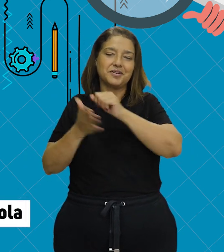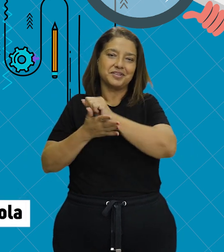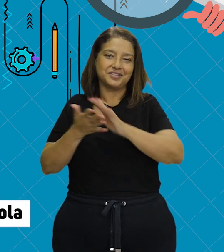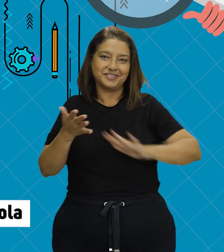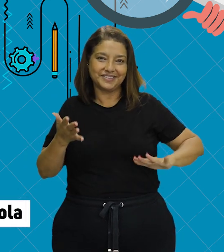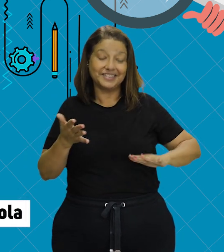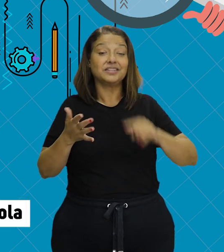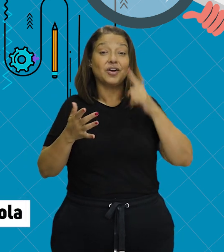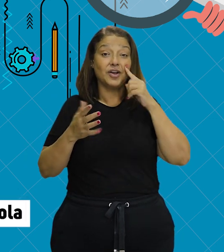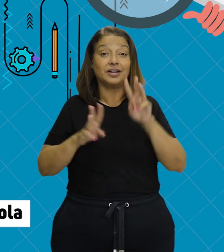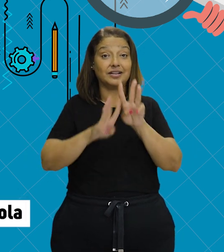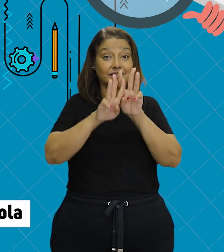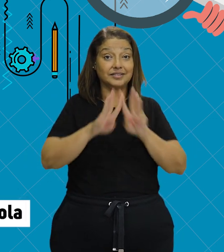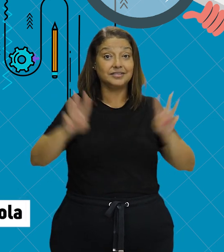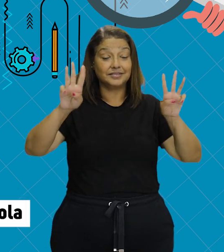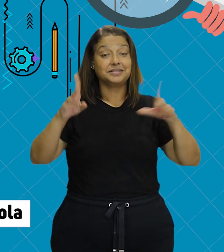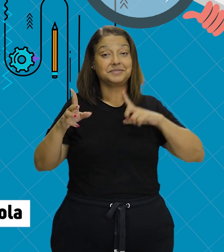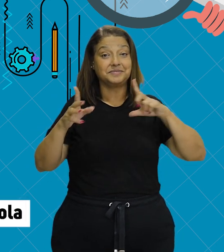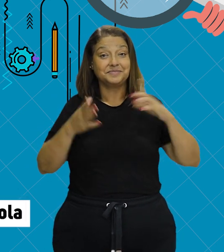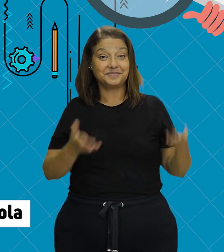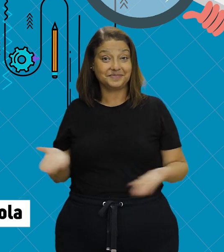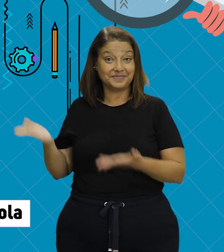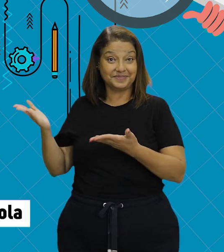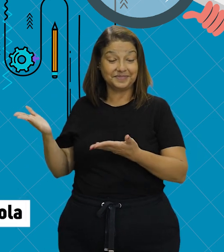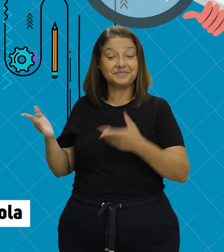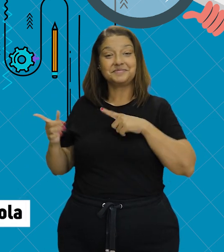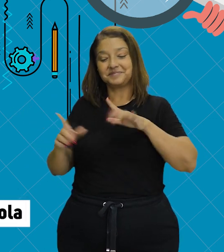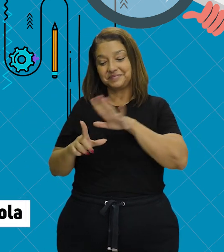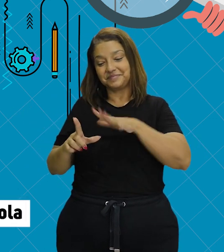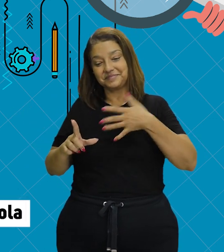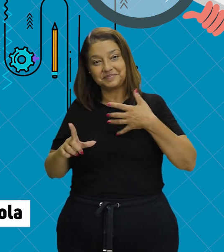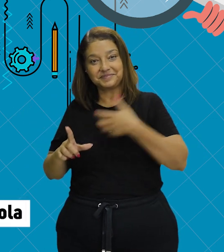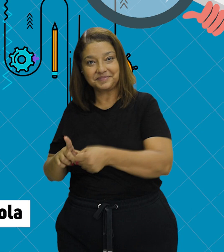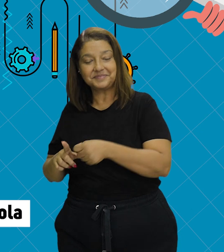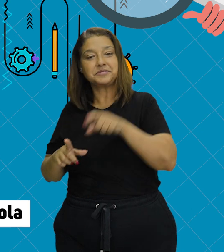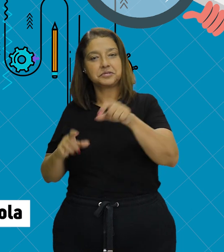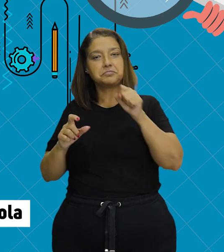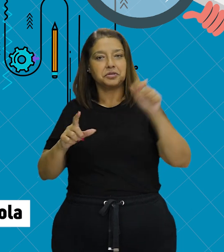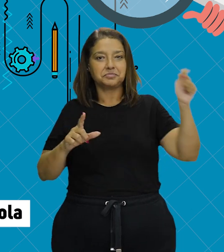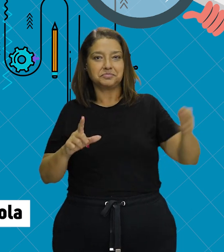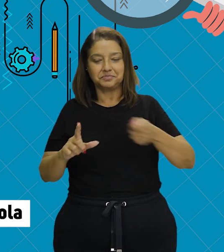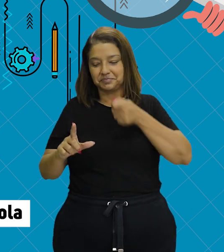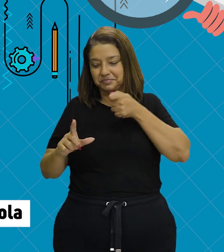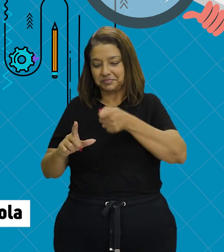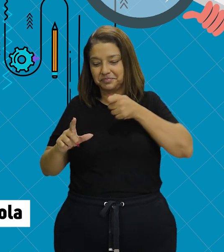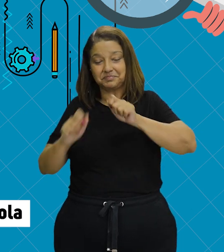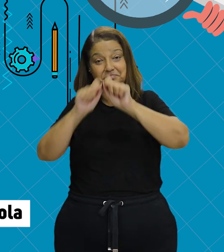atividade. O site está aparecendo aqui na sua telinha junto com o QR Code. Então basta acessar o